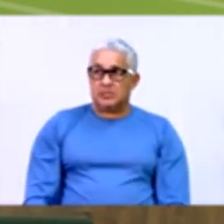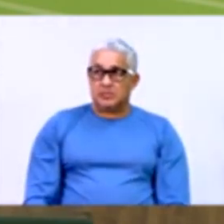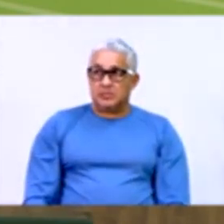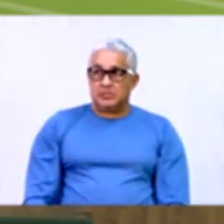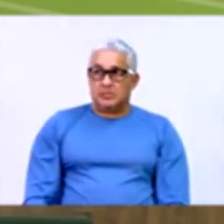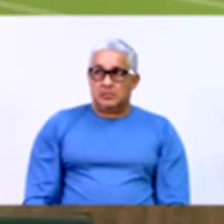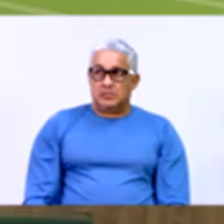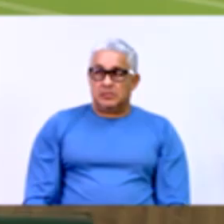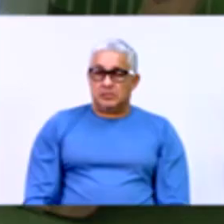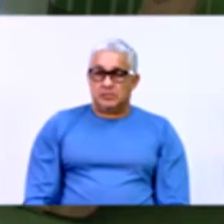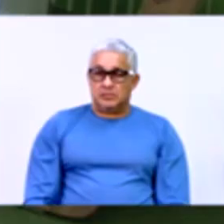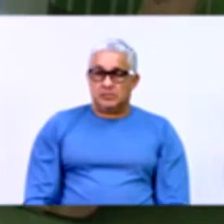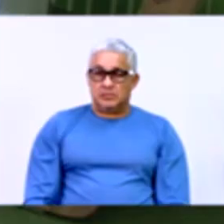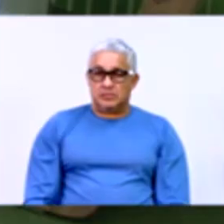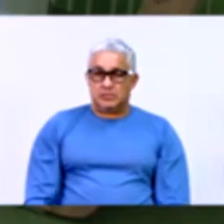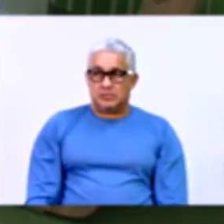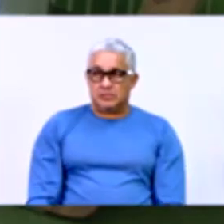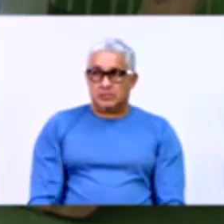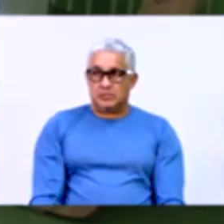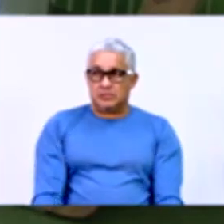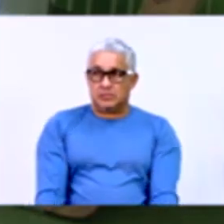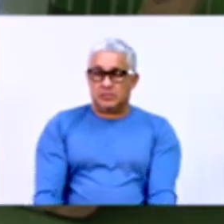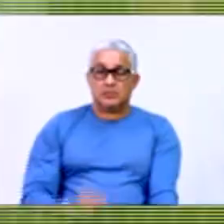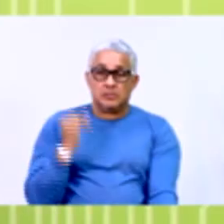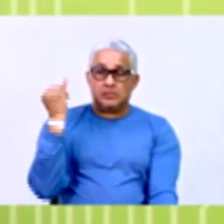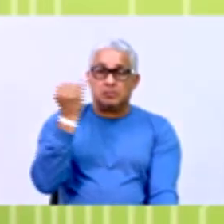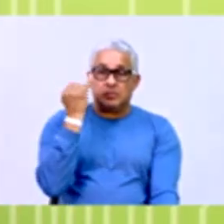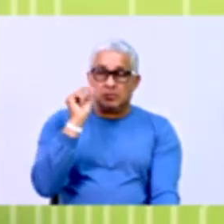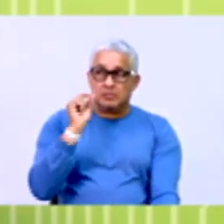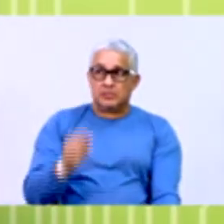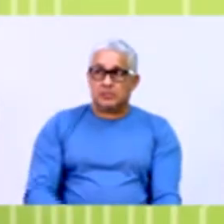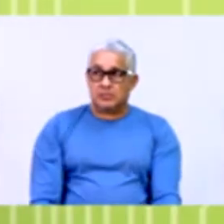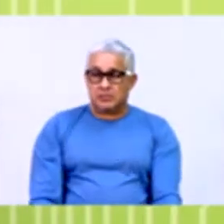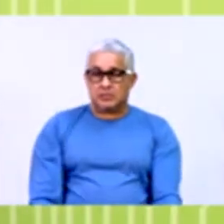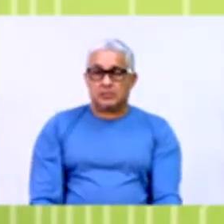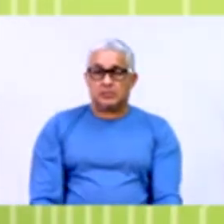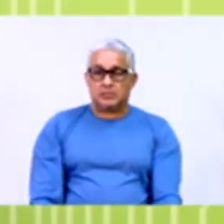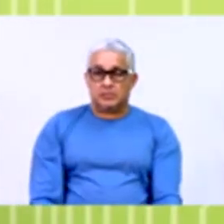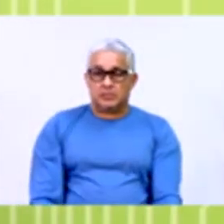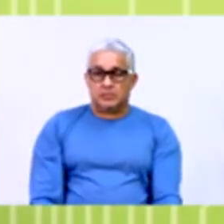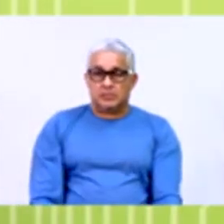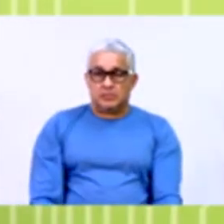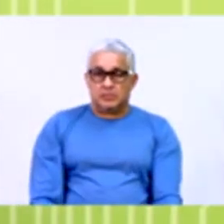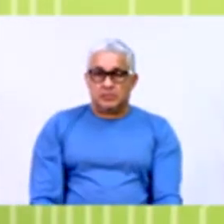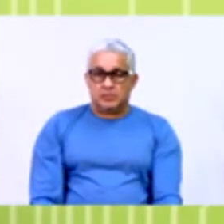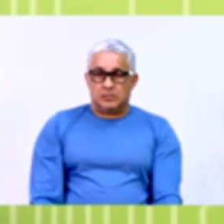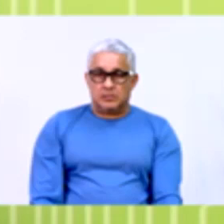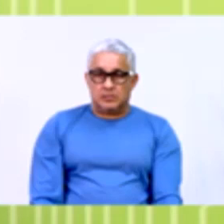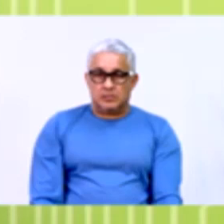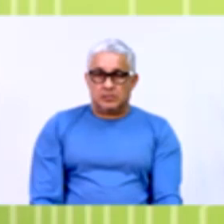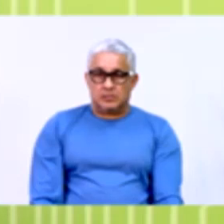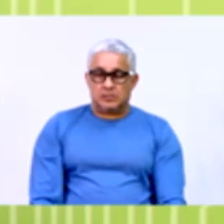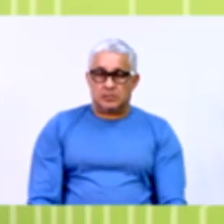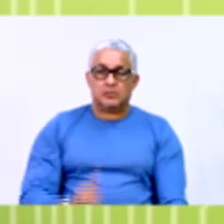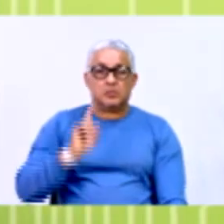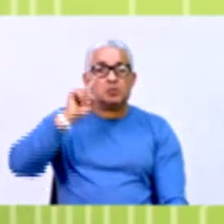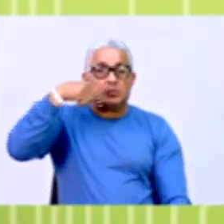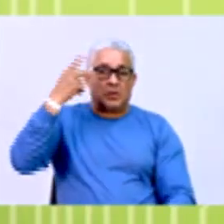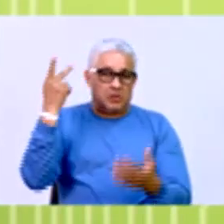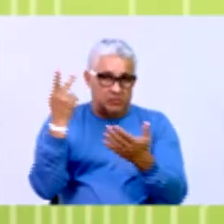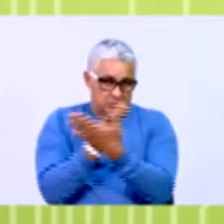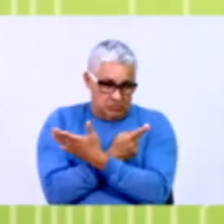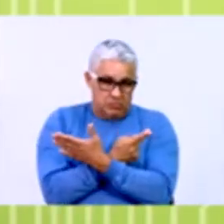vamos dizer, né, professor? Muito bem colocado, mas importante que tanto preventivamente quanto após o acontecido,